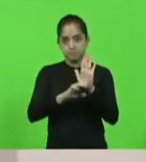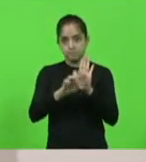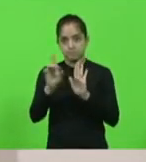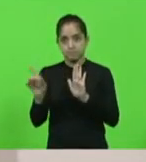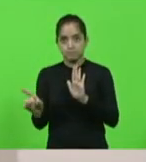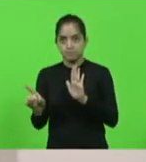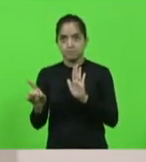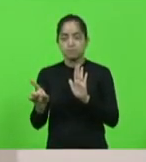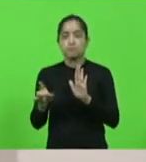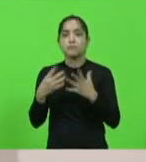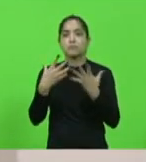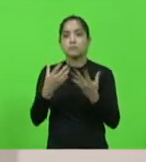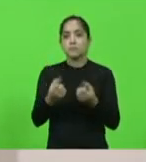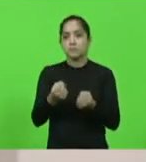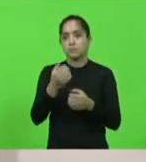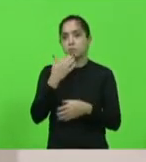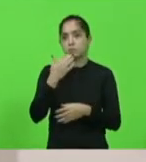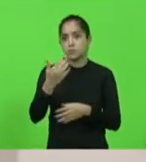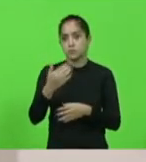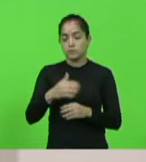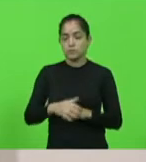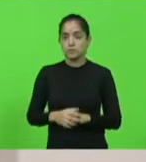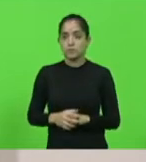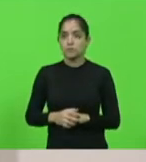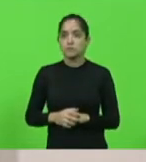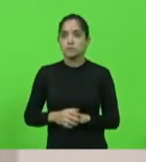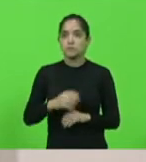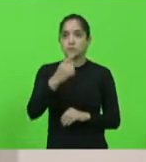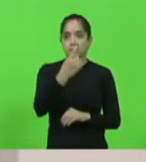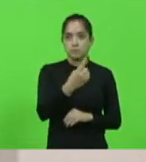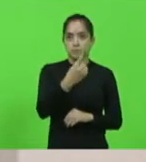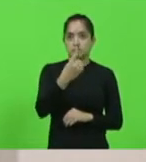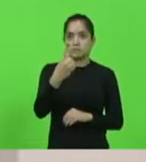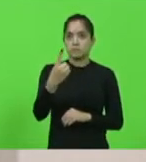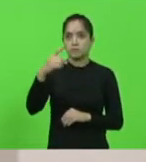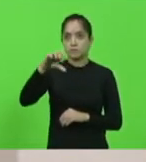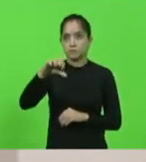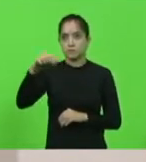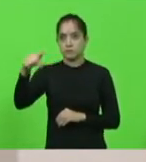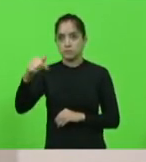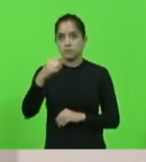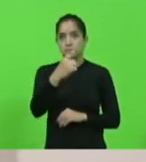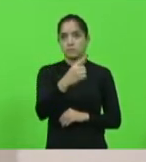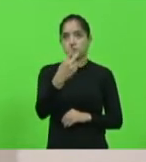presidente deferiu os requerimentos números 1197 a